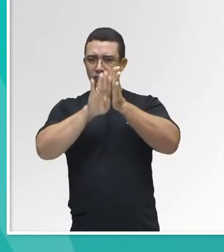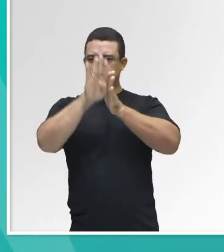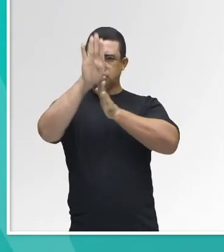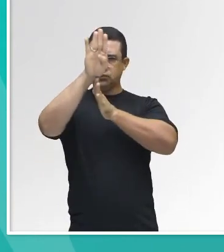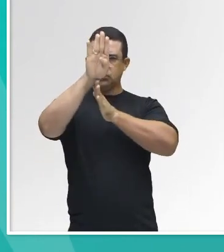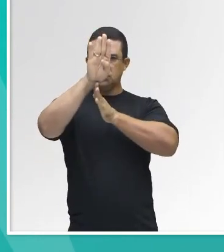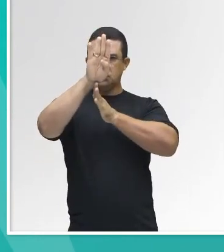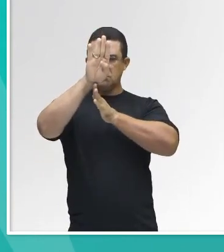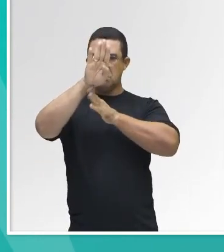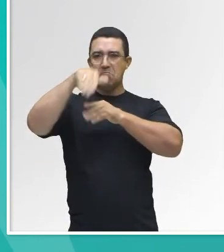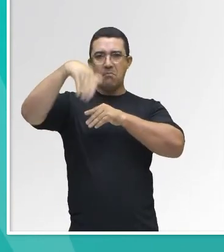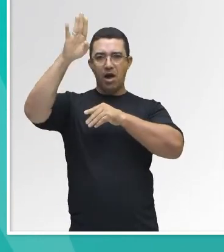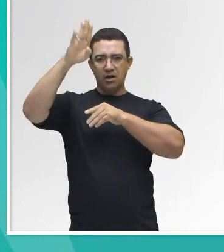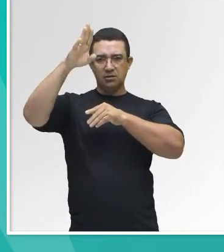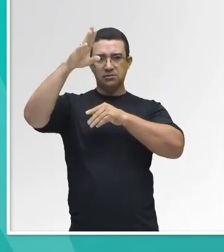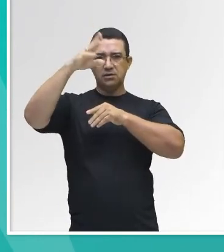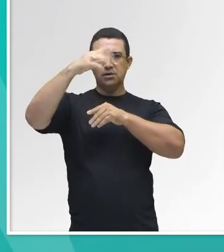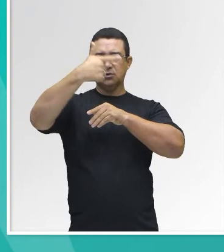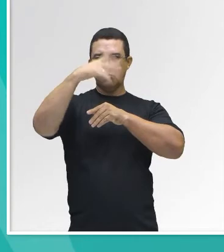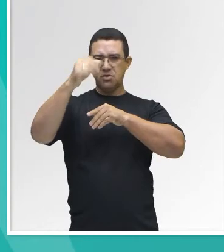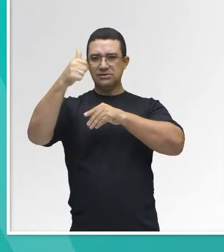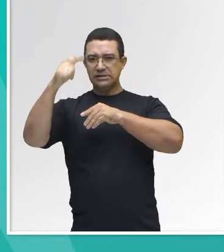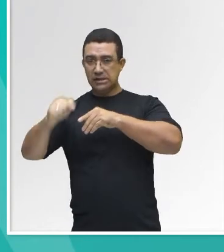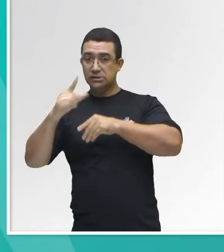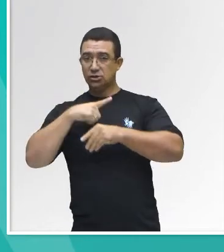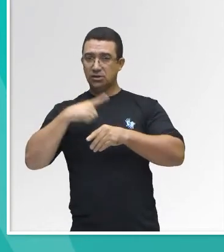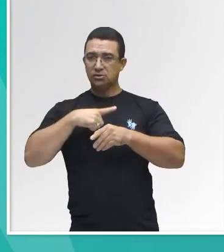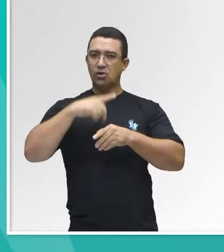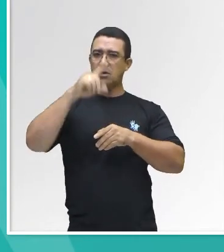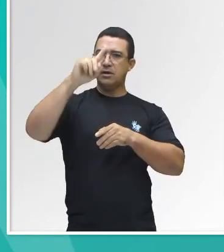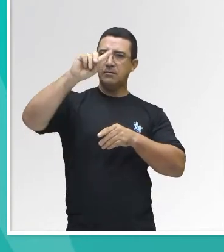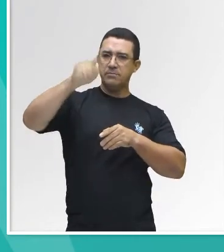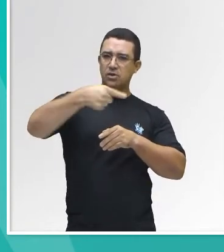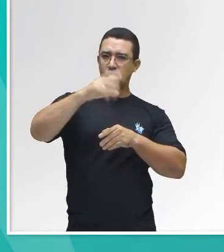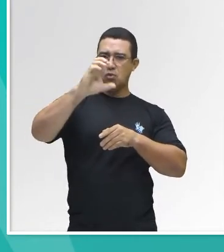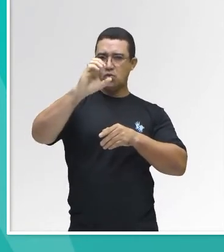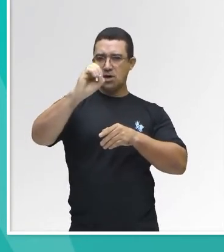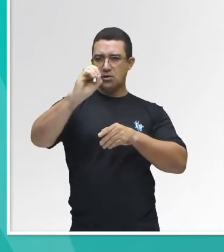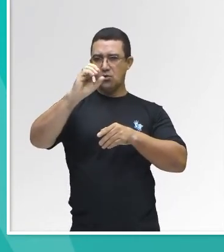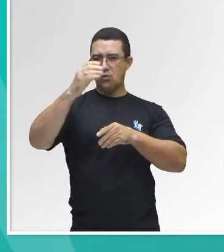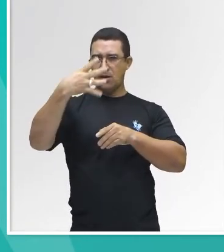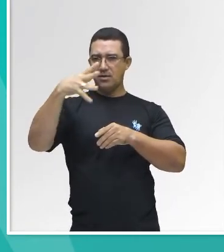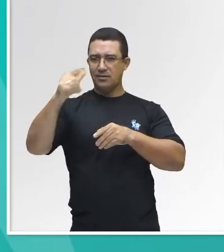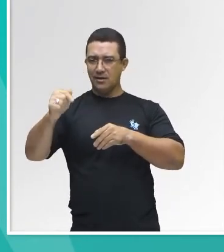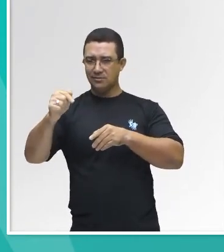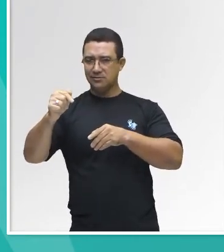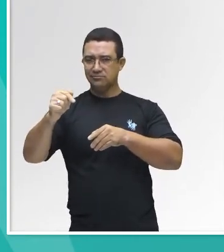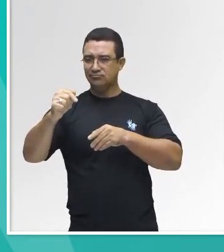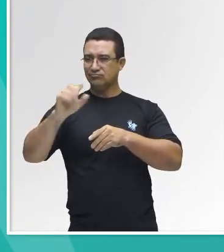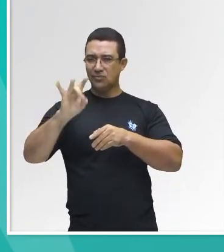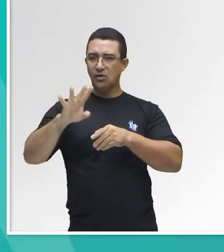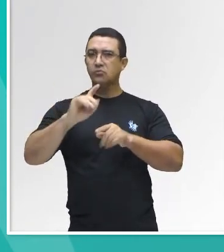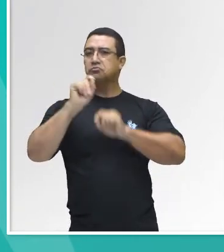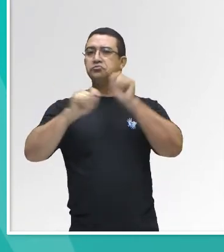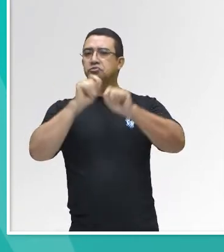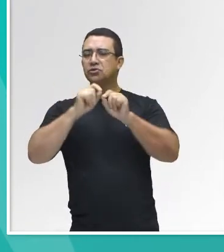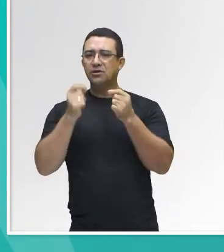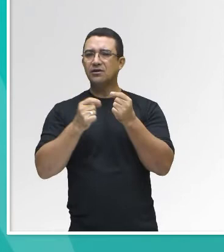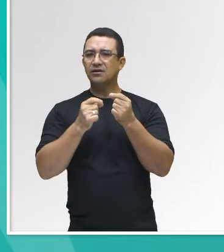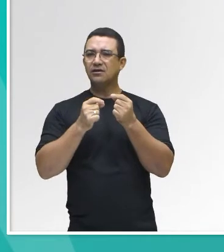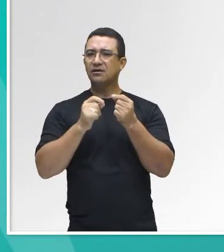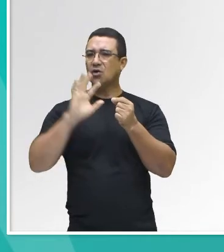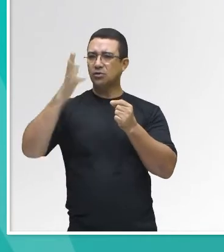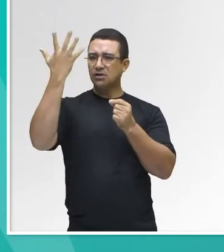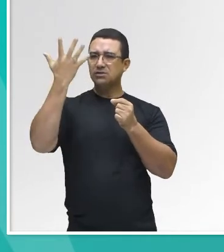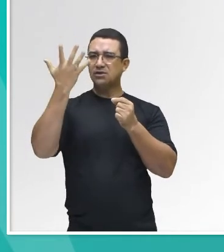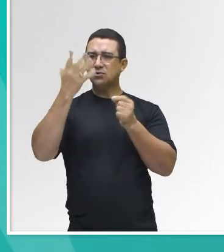2017, quando houve 1.047 casos. Dentro das motivações analisadas em